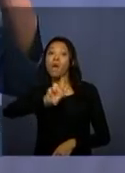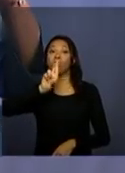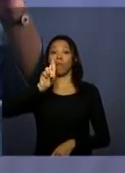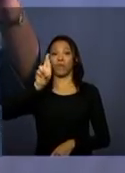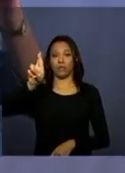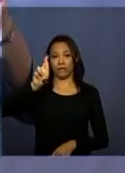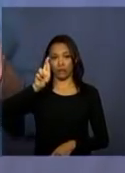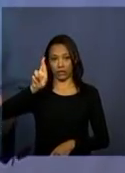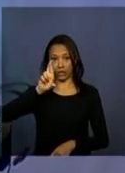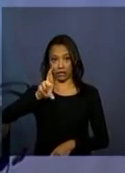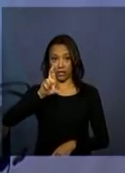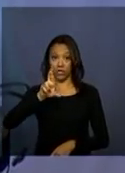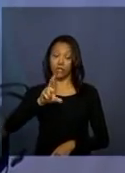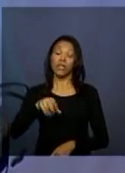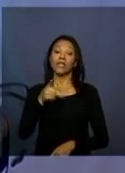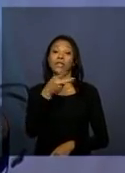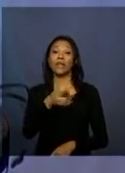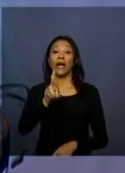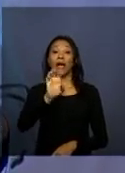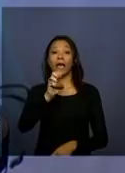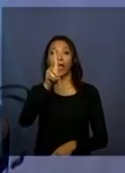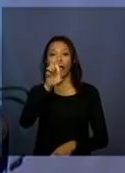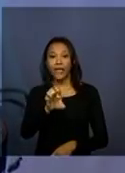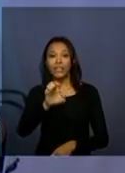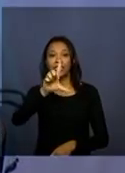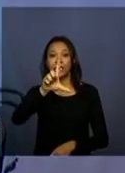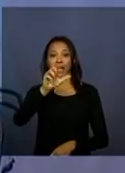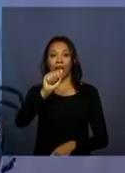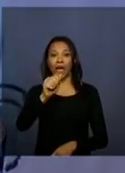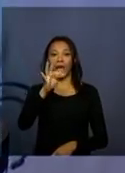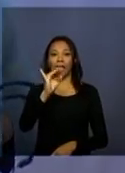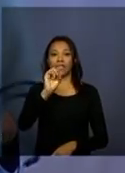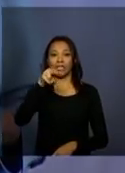representante da Rede Latino-Americana de Catadores.